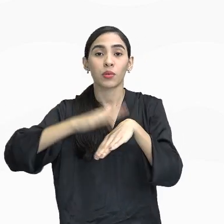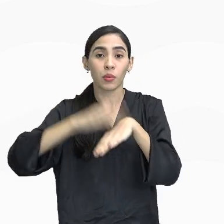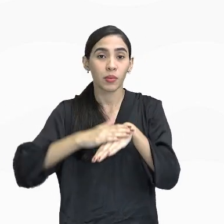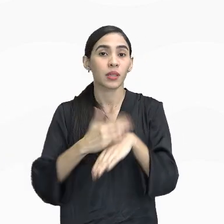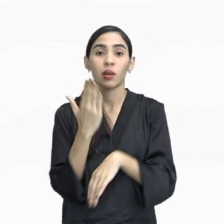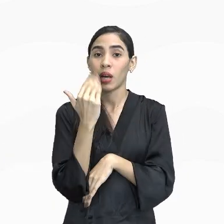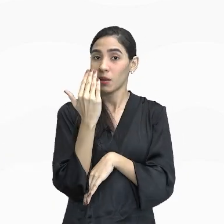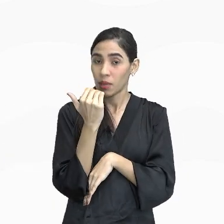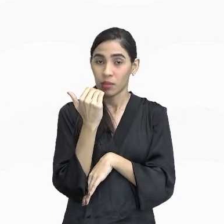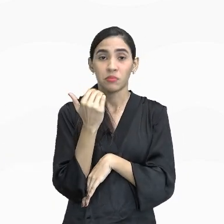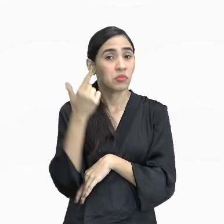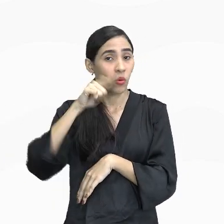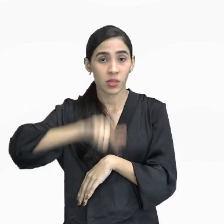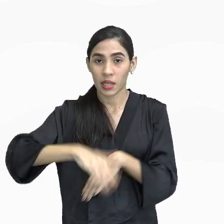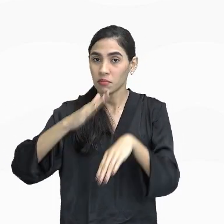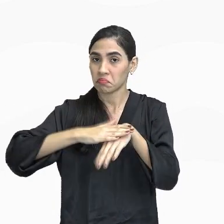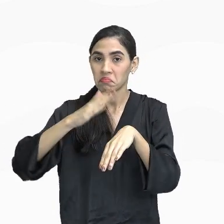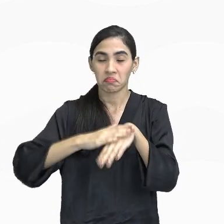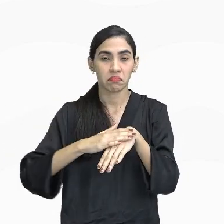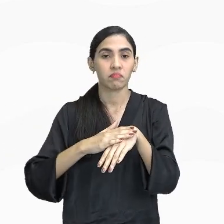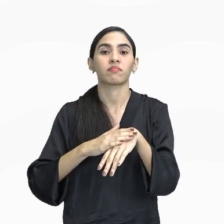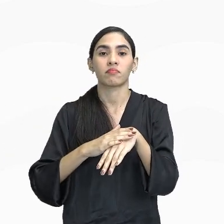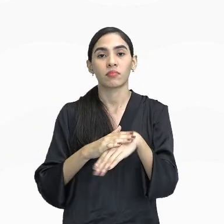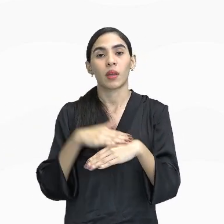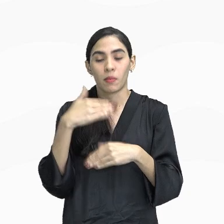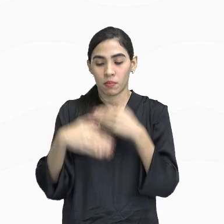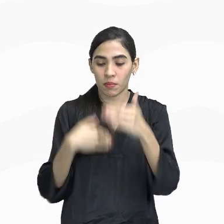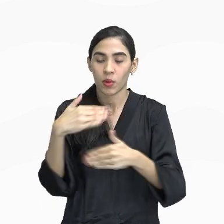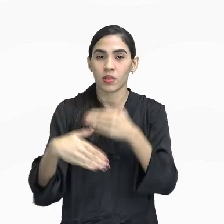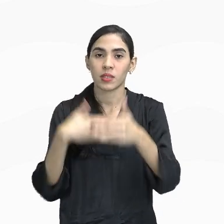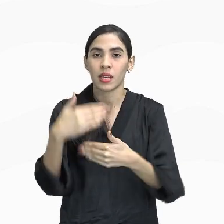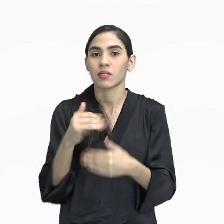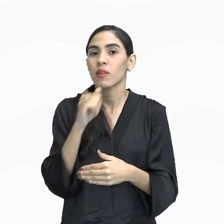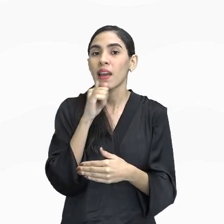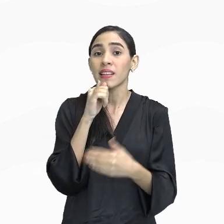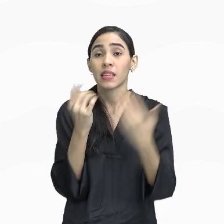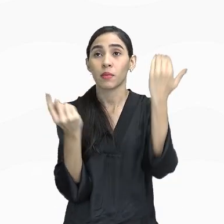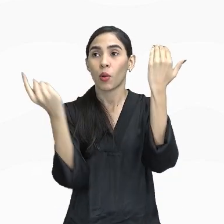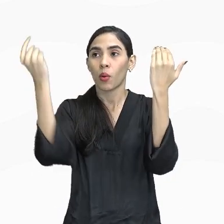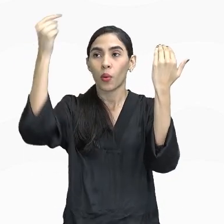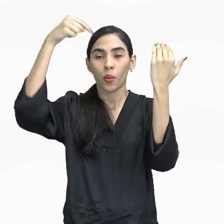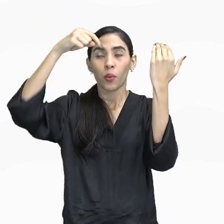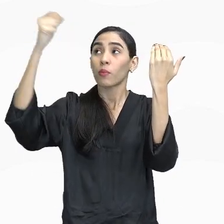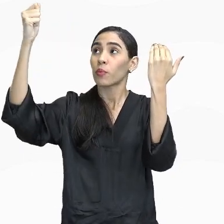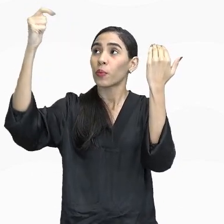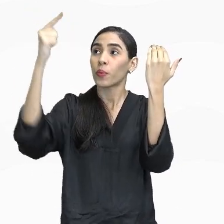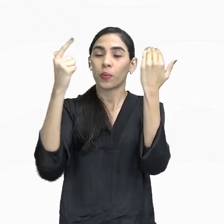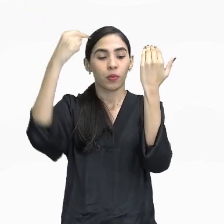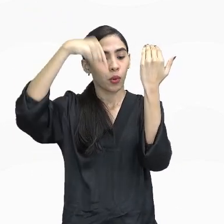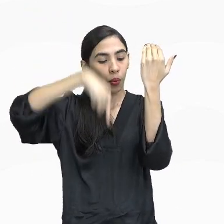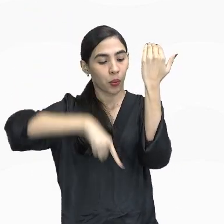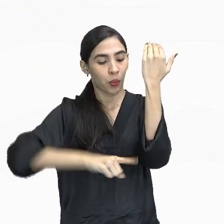né, o seu próprio alimento, vamos dizer assim, né? Através de processos como a fotossíntese, por exemplo, eles conseguem